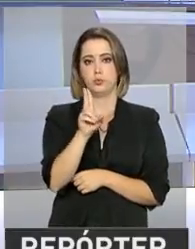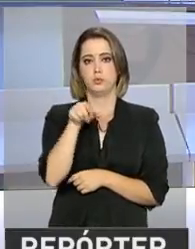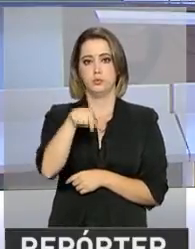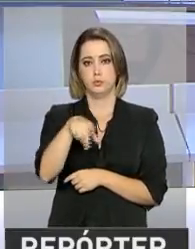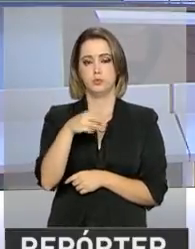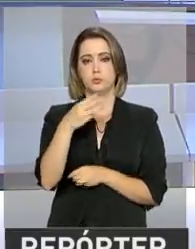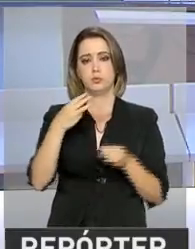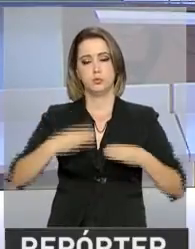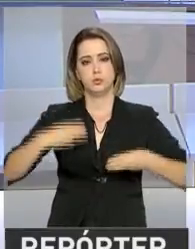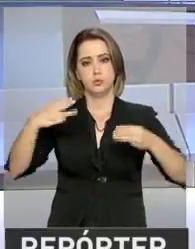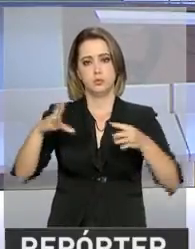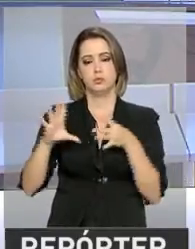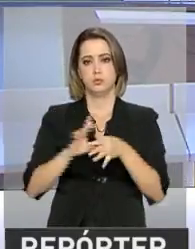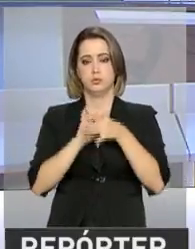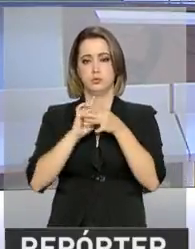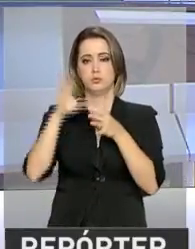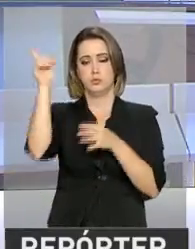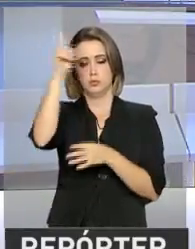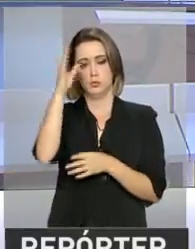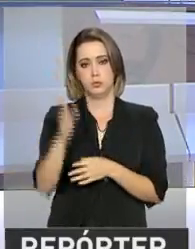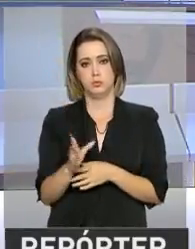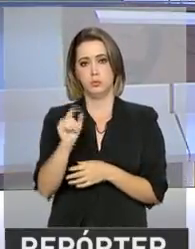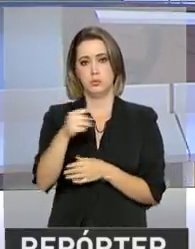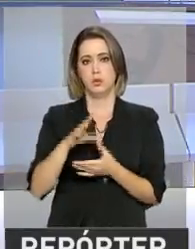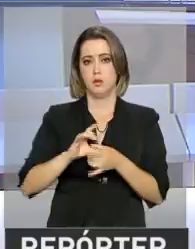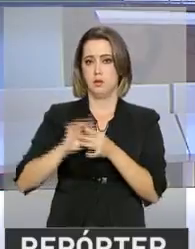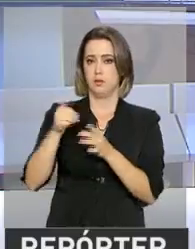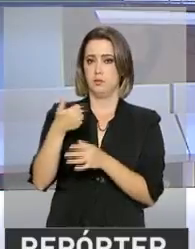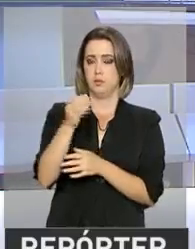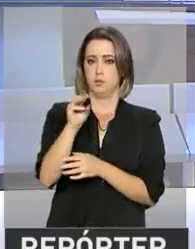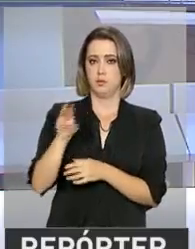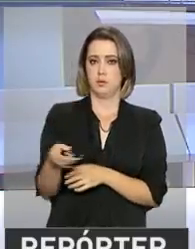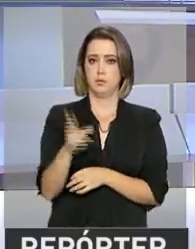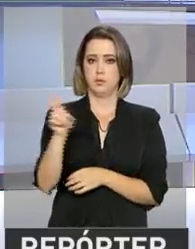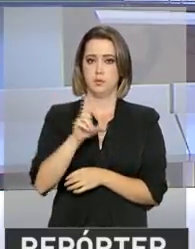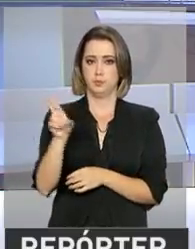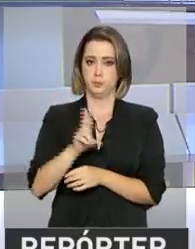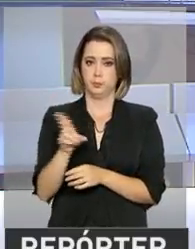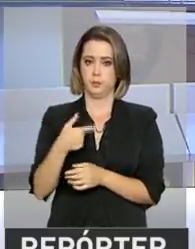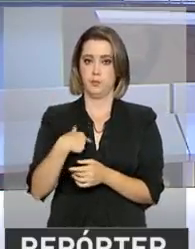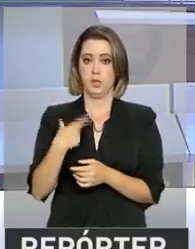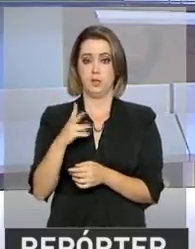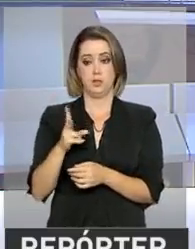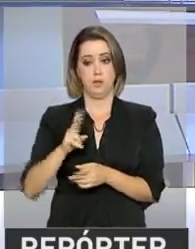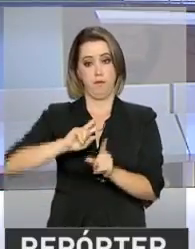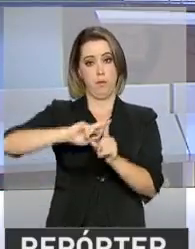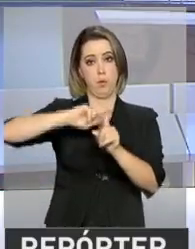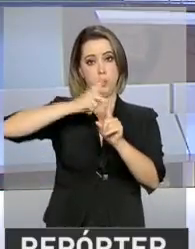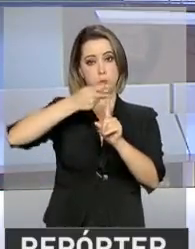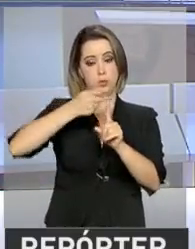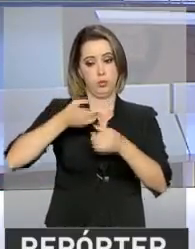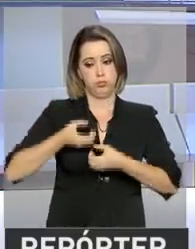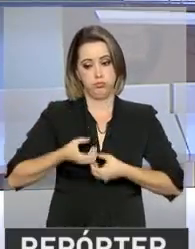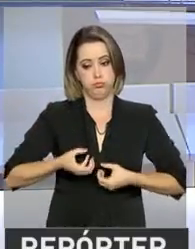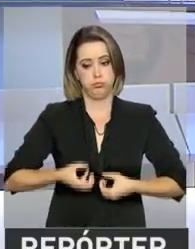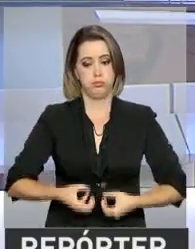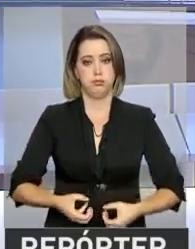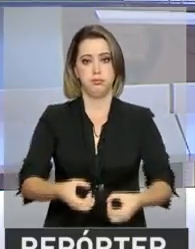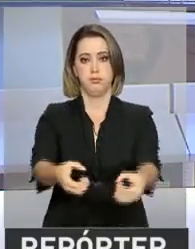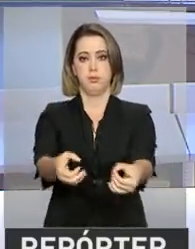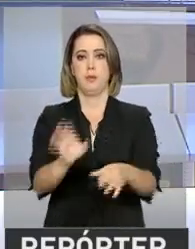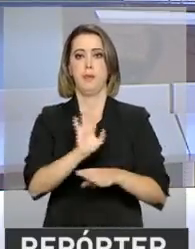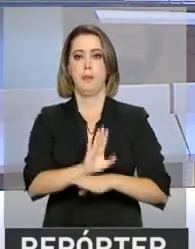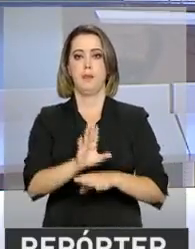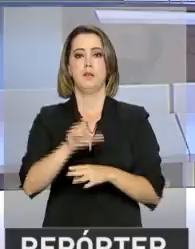10 milhões de reais que vão ser usados nas obras de duplicação da adutora do são francisco que atende a região metropolitana